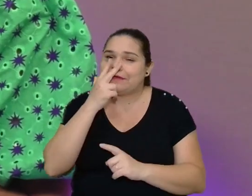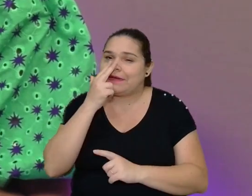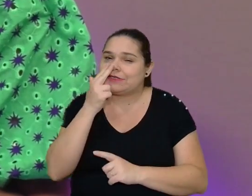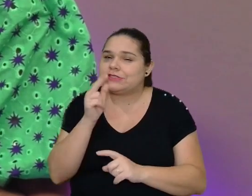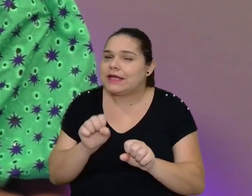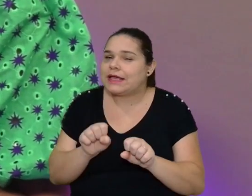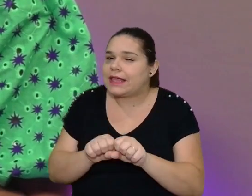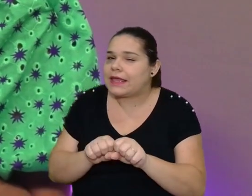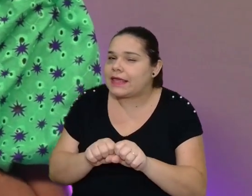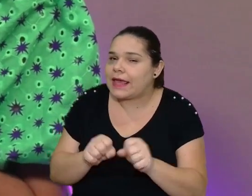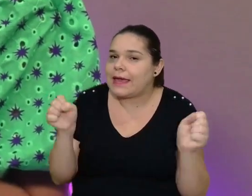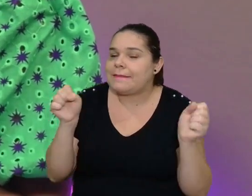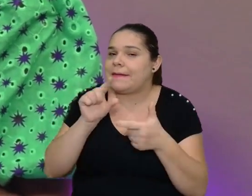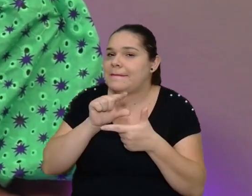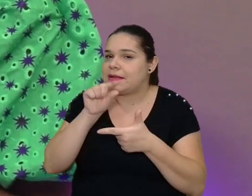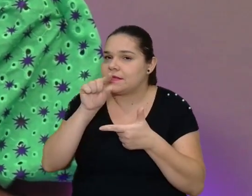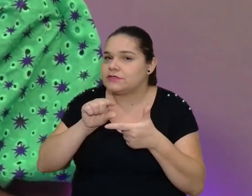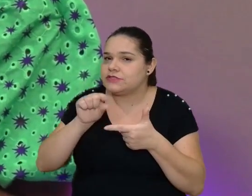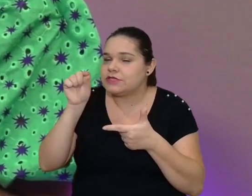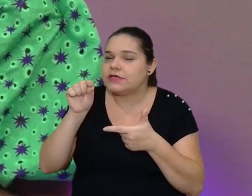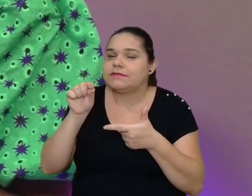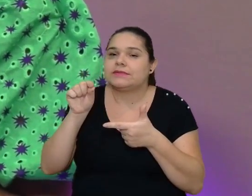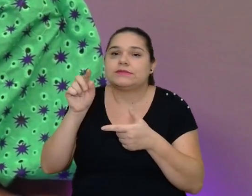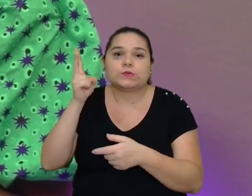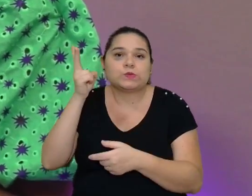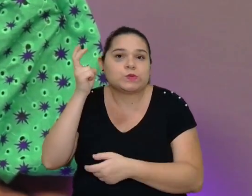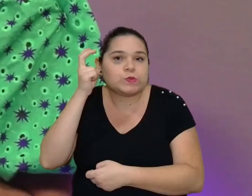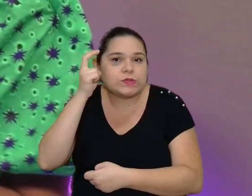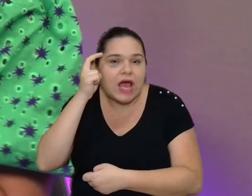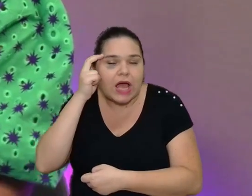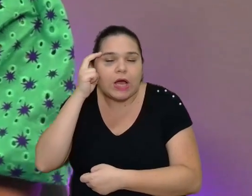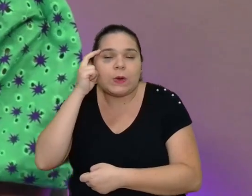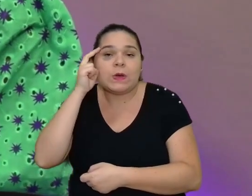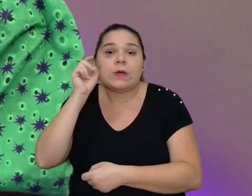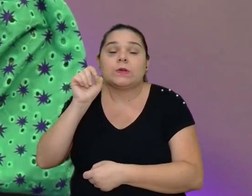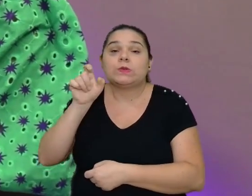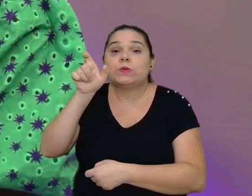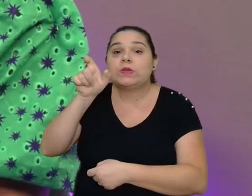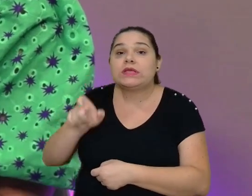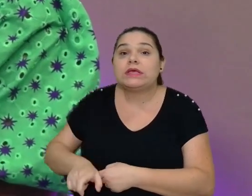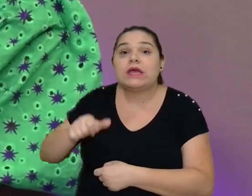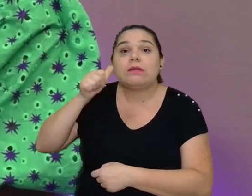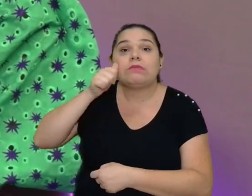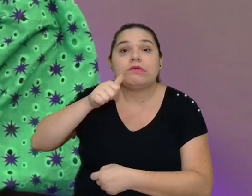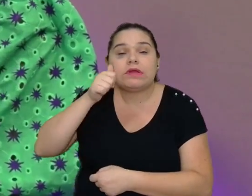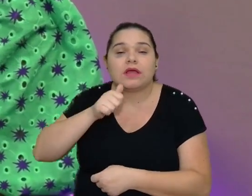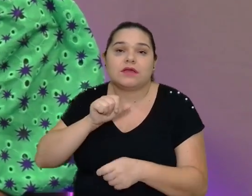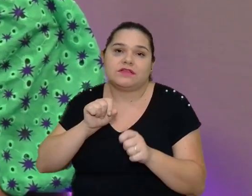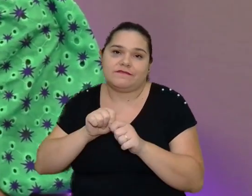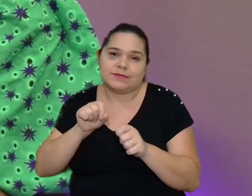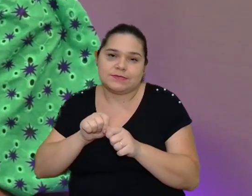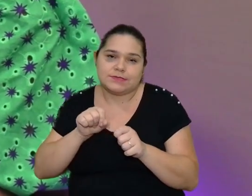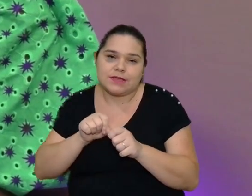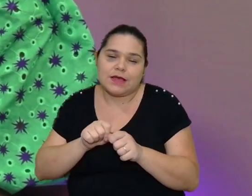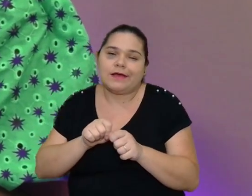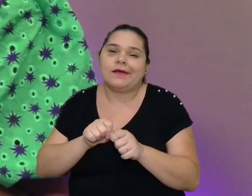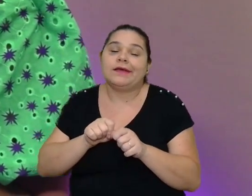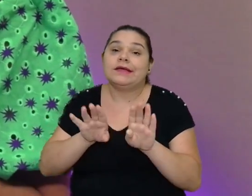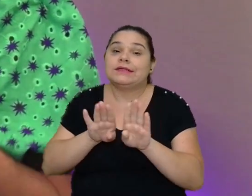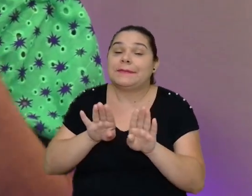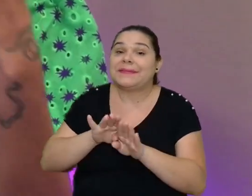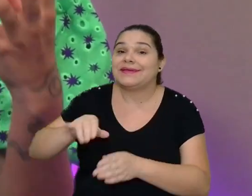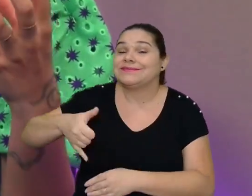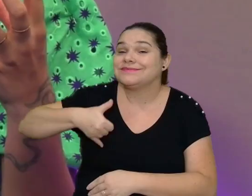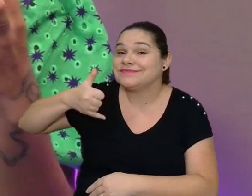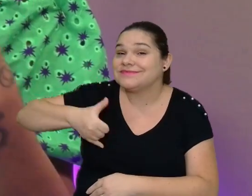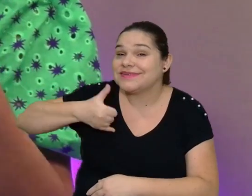estigmas, desde estigmas culturais, né, o papel de uma mulher, e um debate mais de etarismo, que tem sido muito forte hoje, um